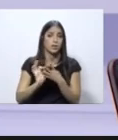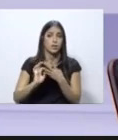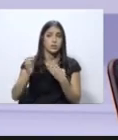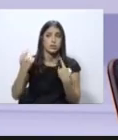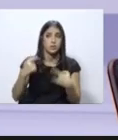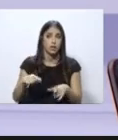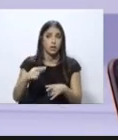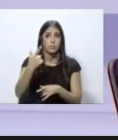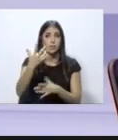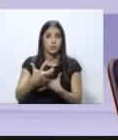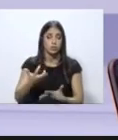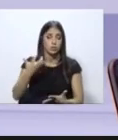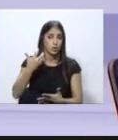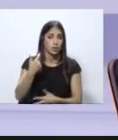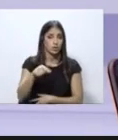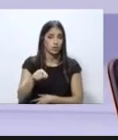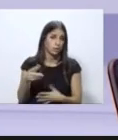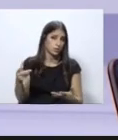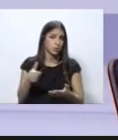ser um